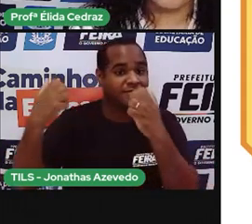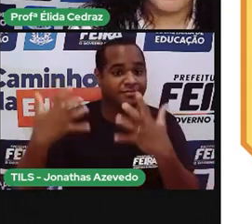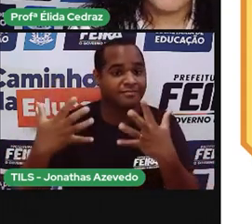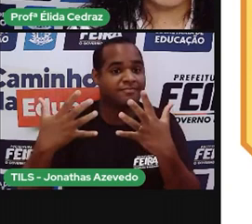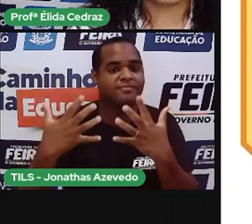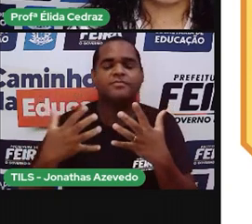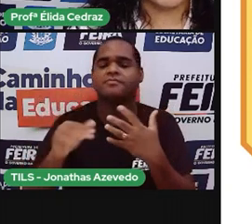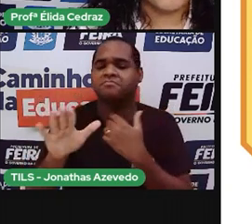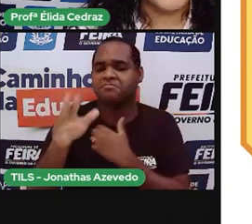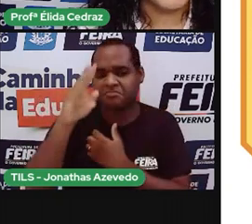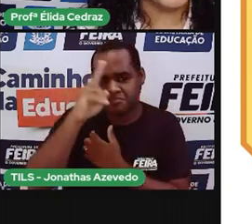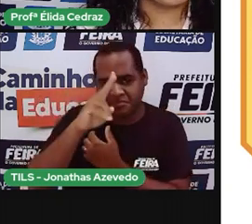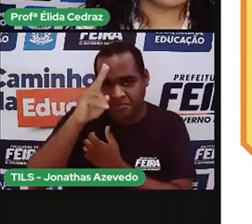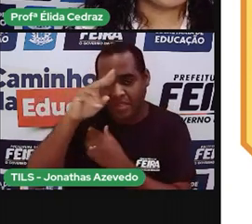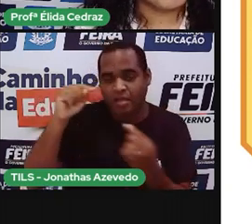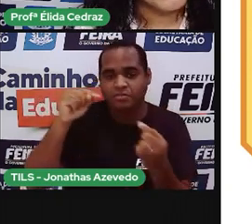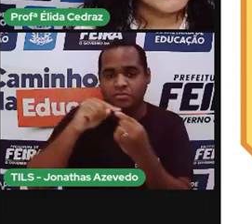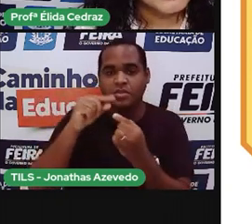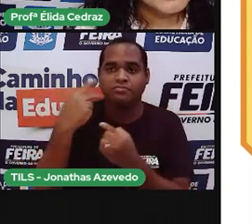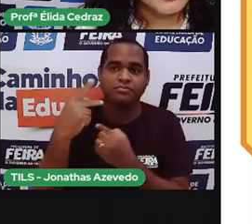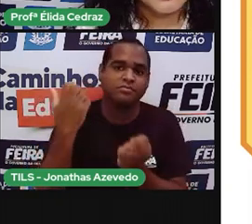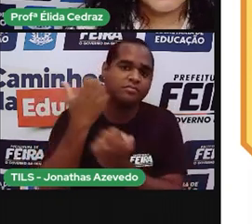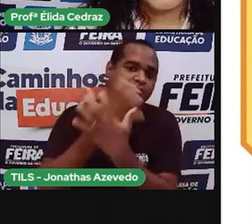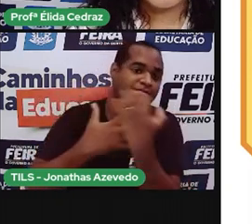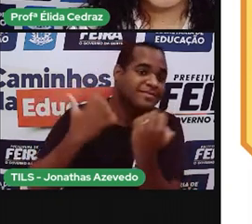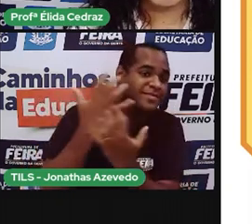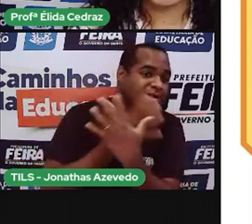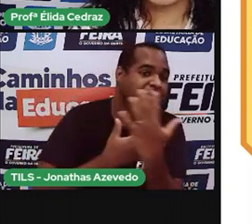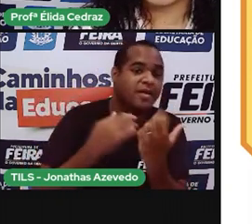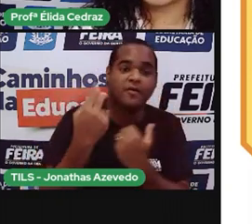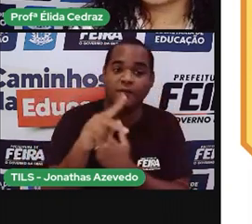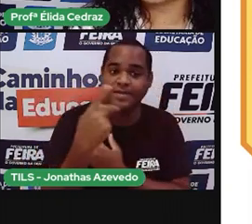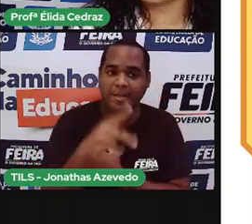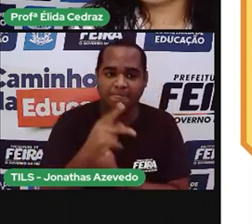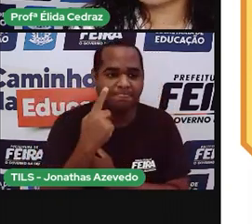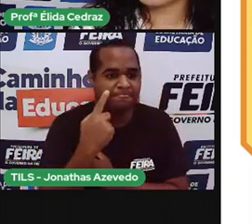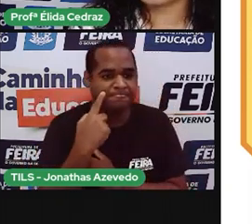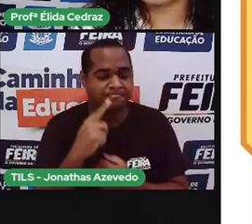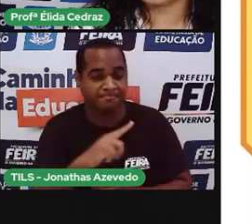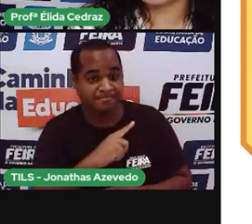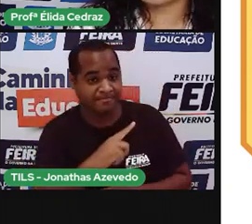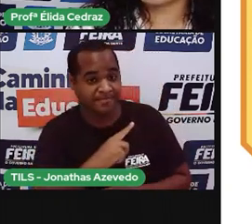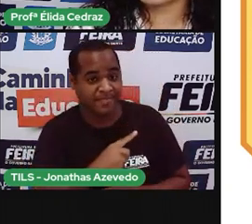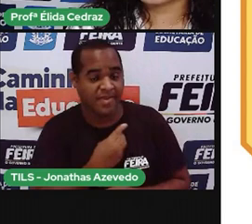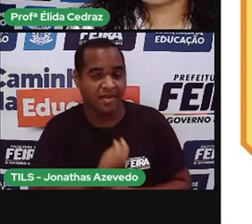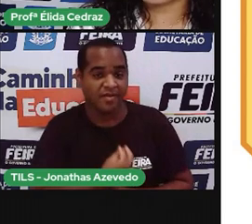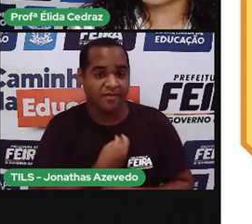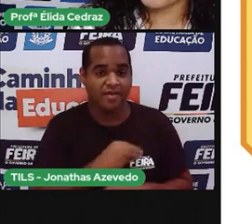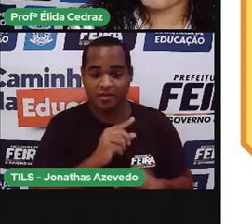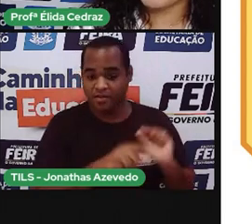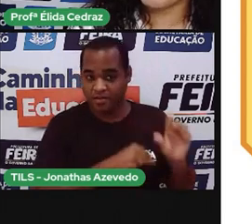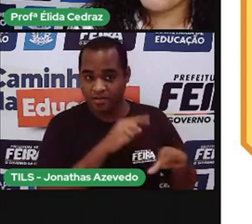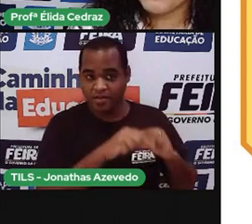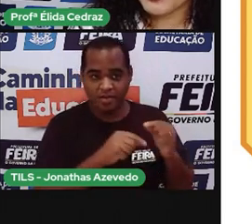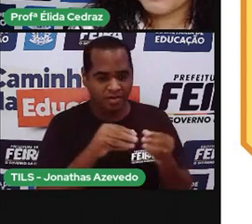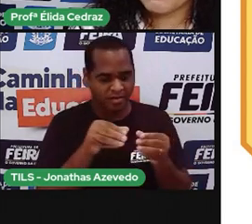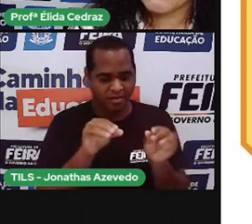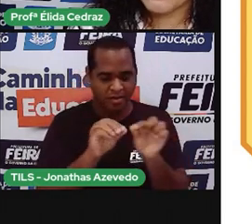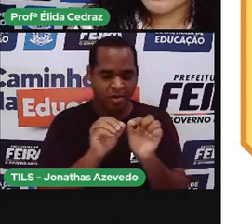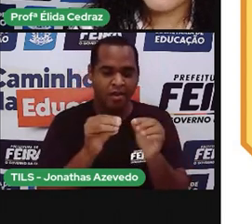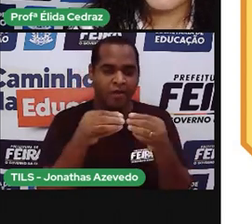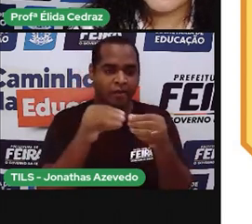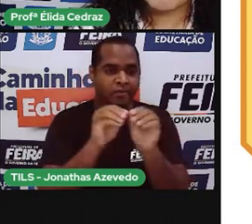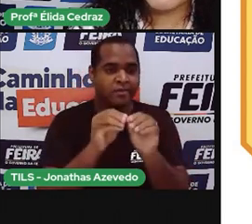lembra qual foi a música que vocês tiveram que fazer uma